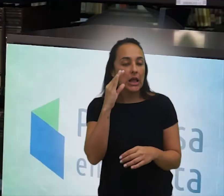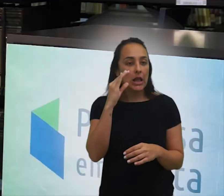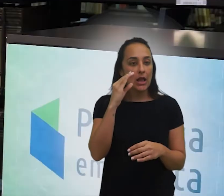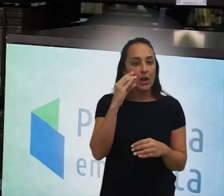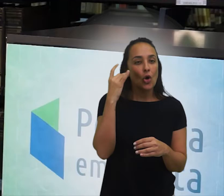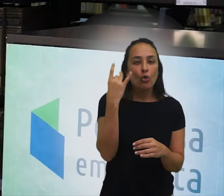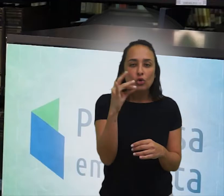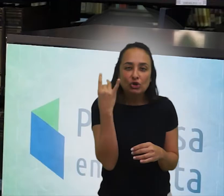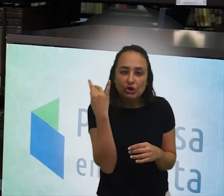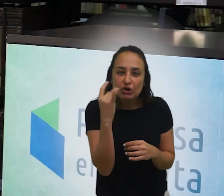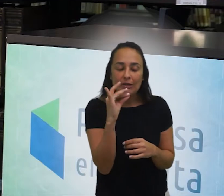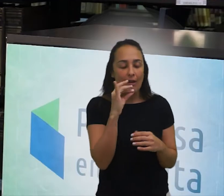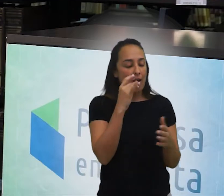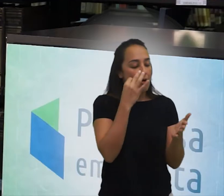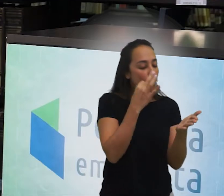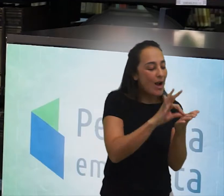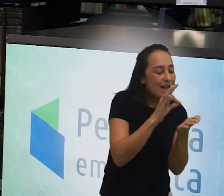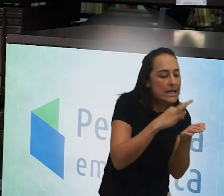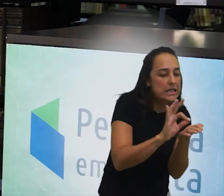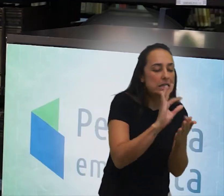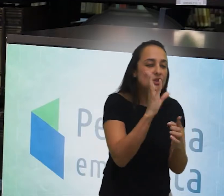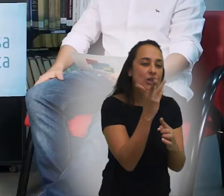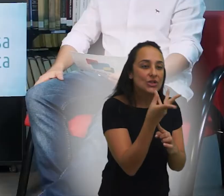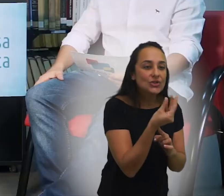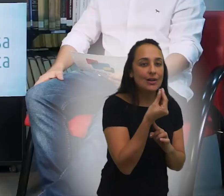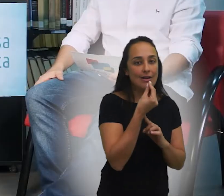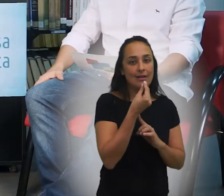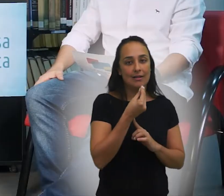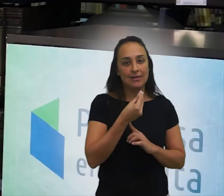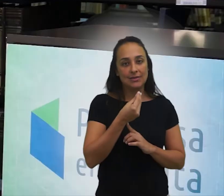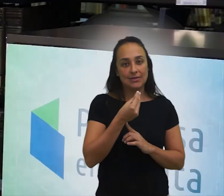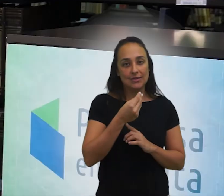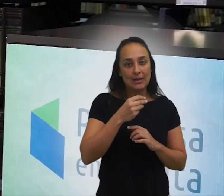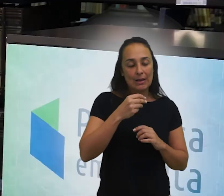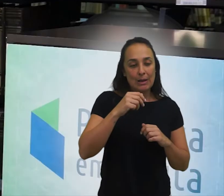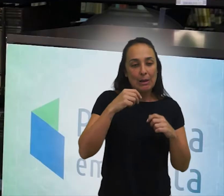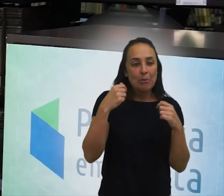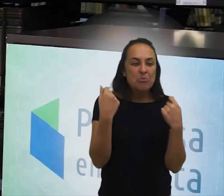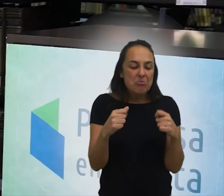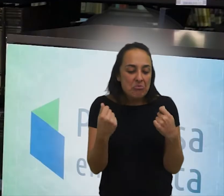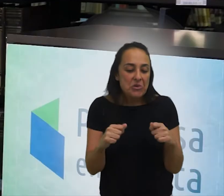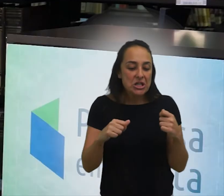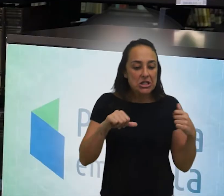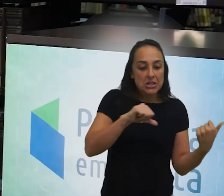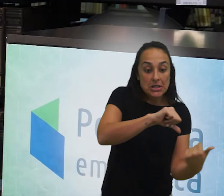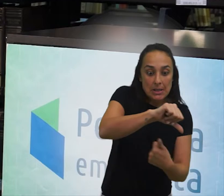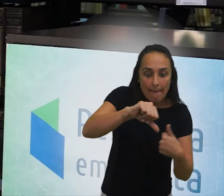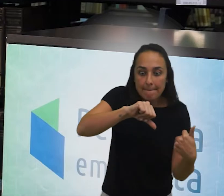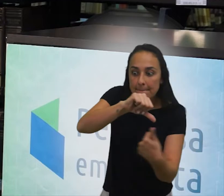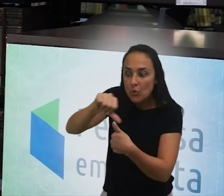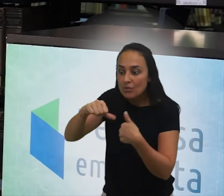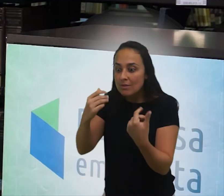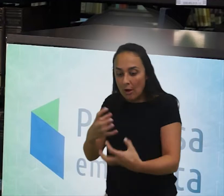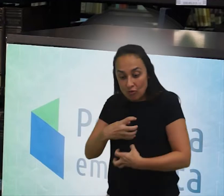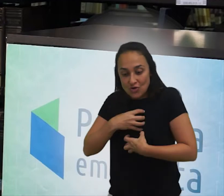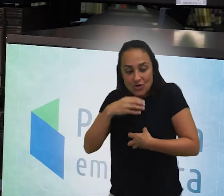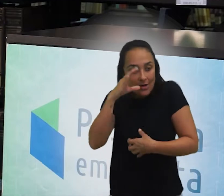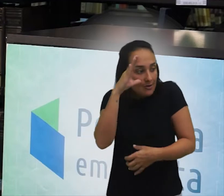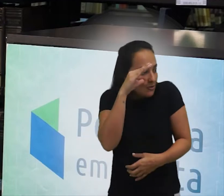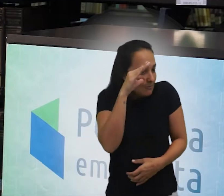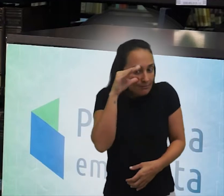estudiosos estão se voltando mais para essa possibilidade técnica, né? Porque, na verdade, em todas as épocas, nós